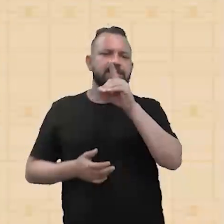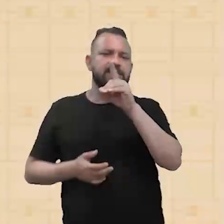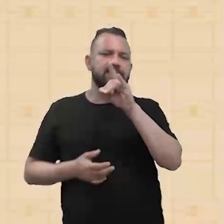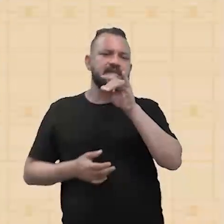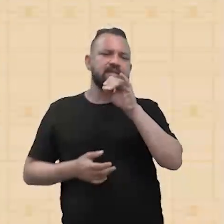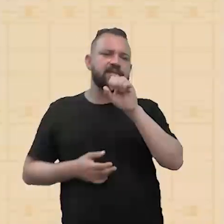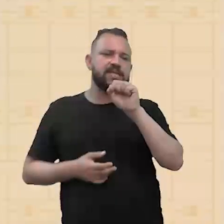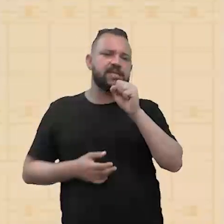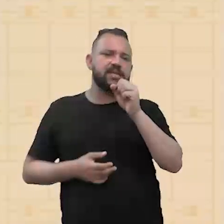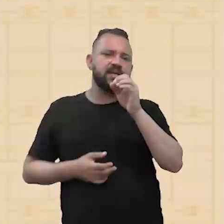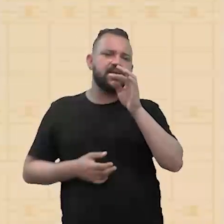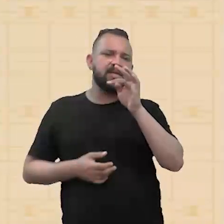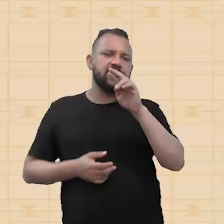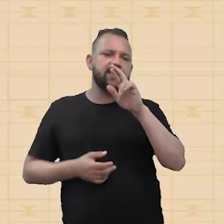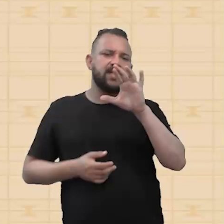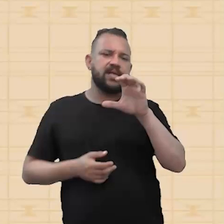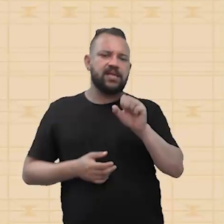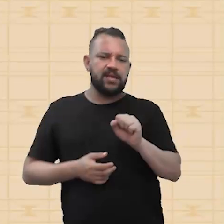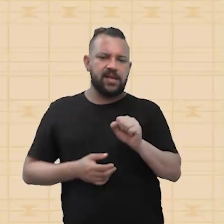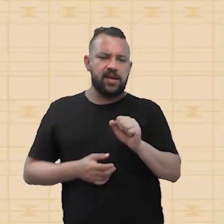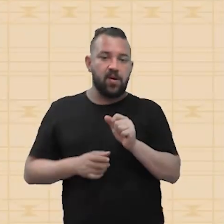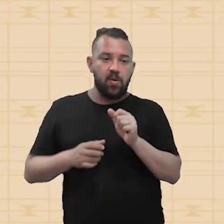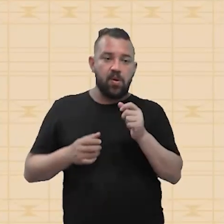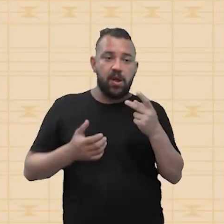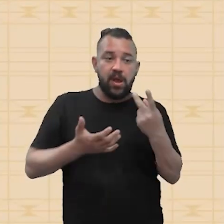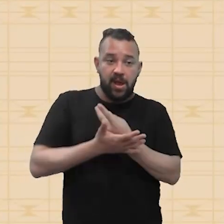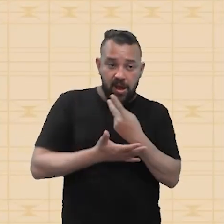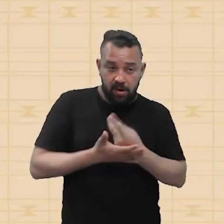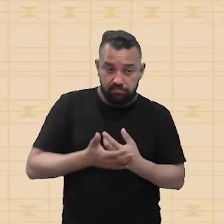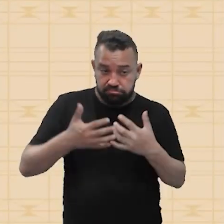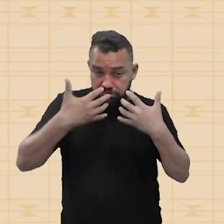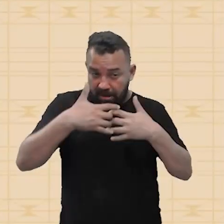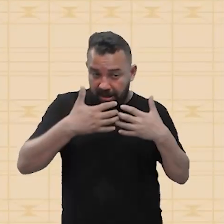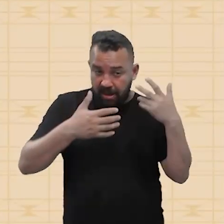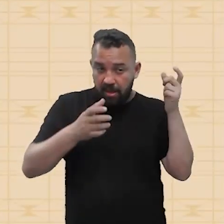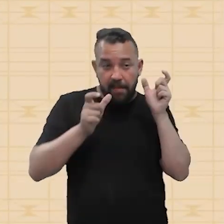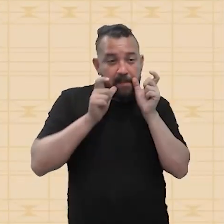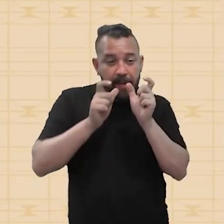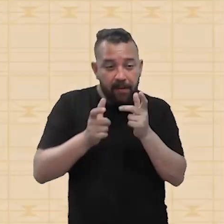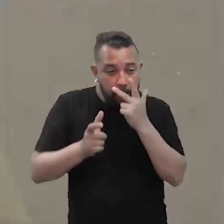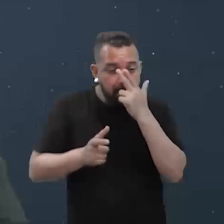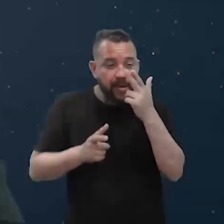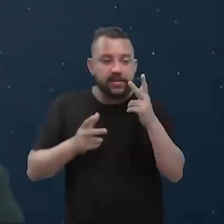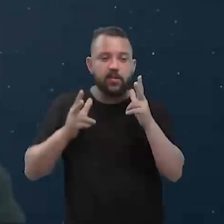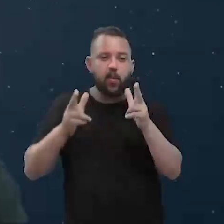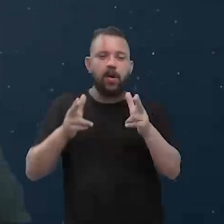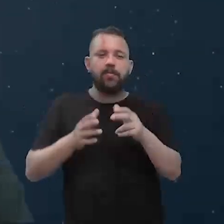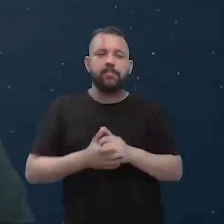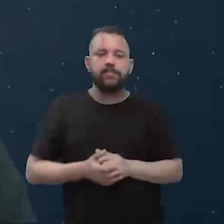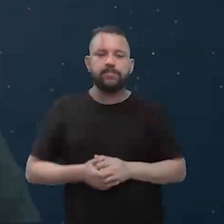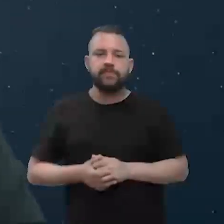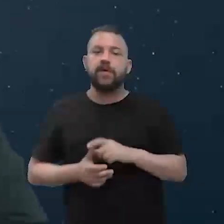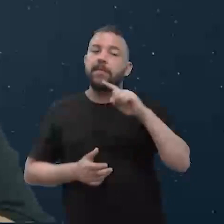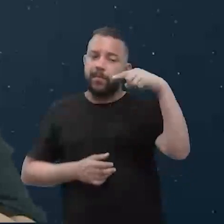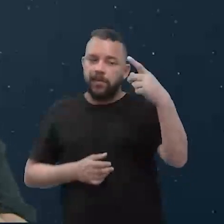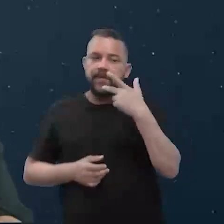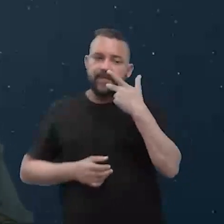Diastrática, diafásica. Cuidado para não existir a confusão. A gente vai ver logo falar dessa